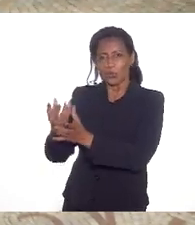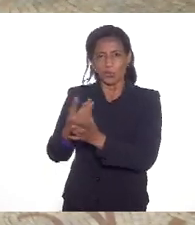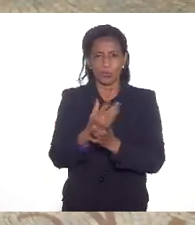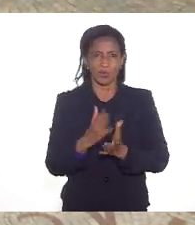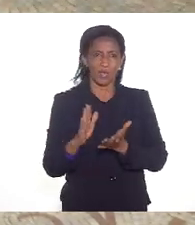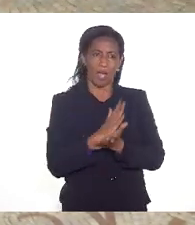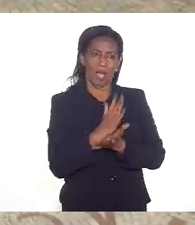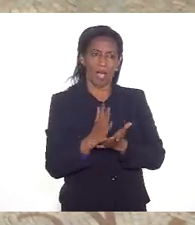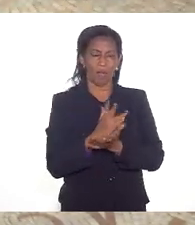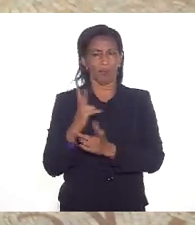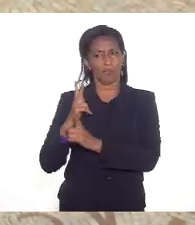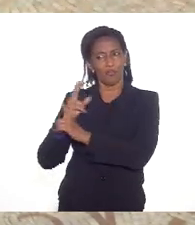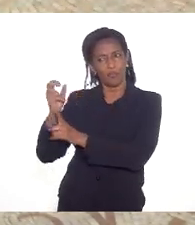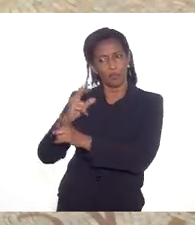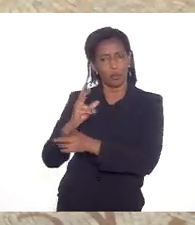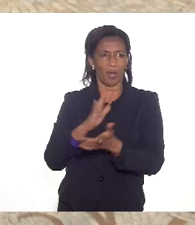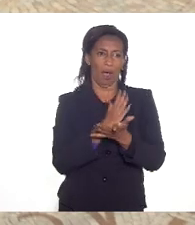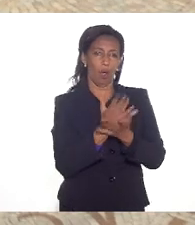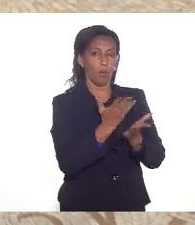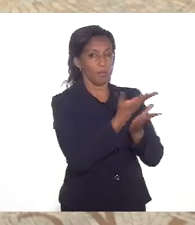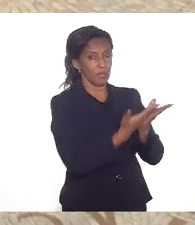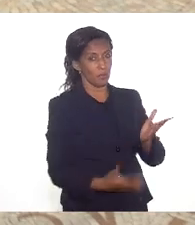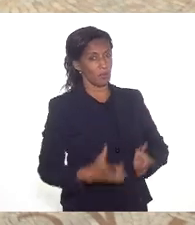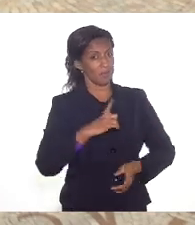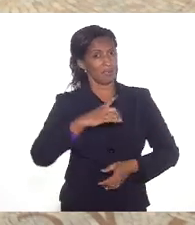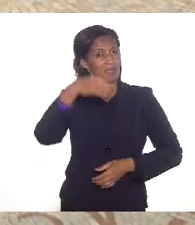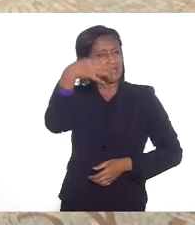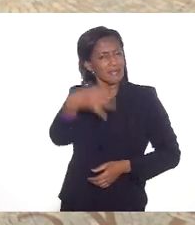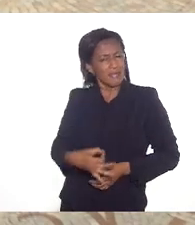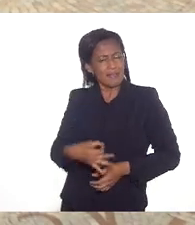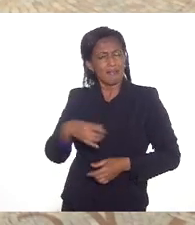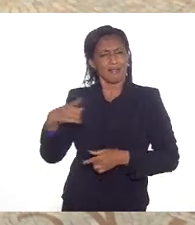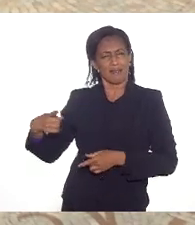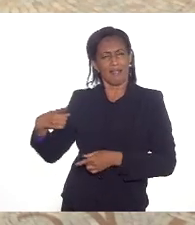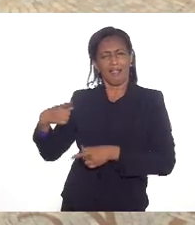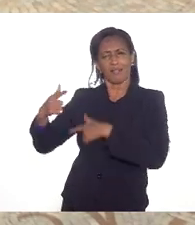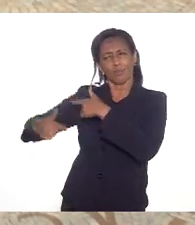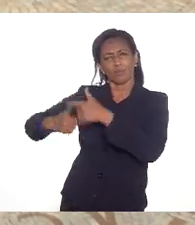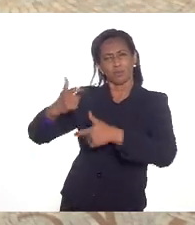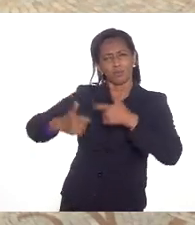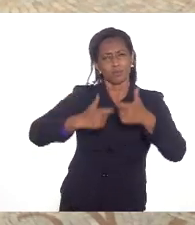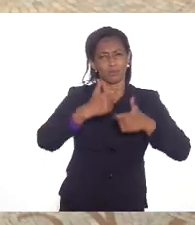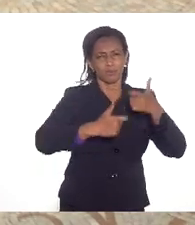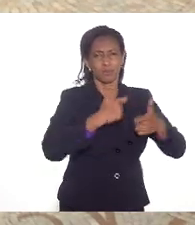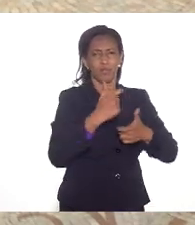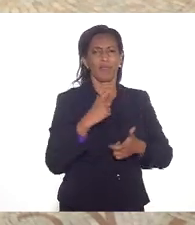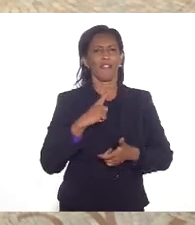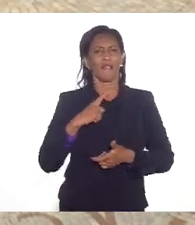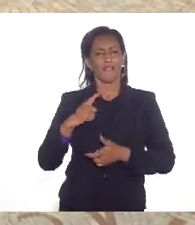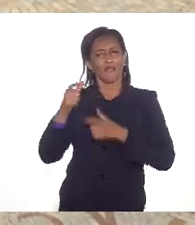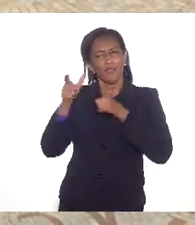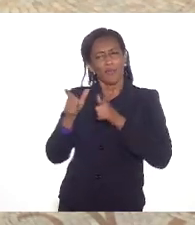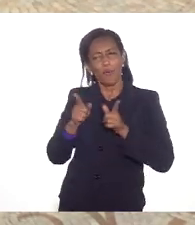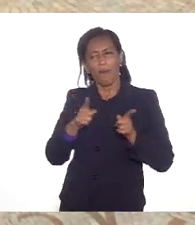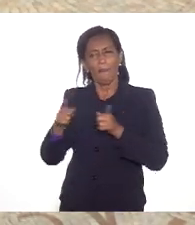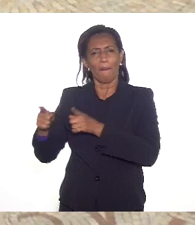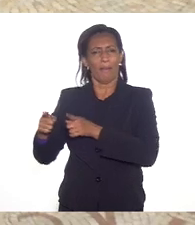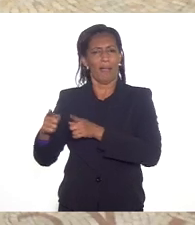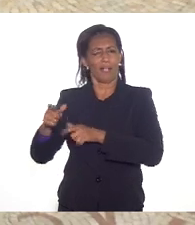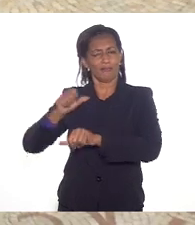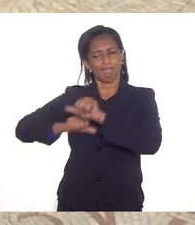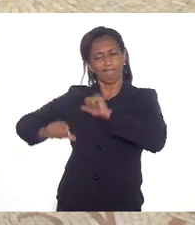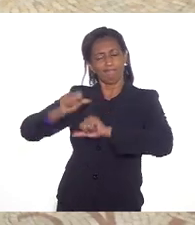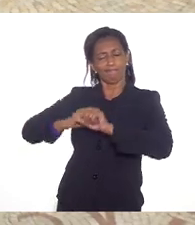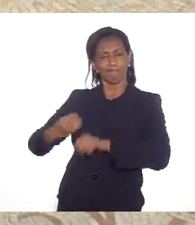Vitoriosa de todas mas eu tenho certeza que cada parte de cada batalha dessa edificou para o que hoje